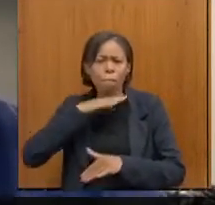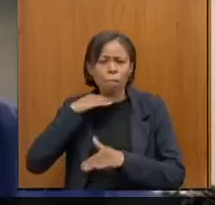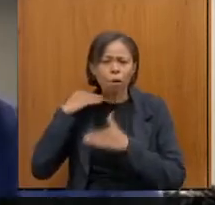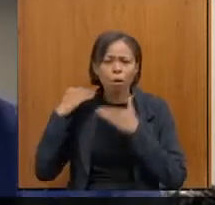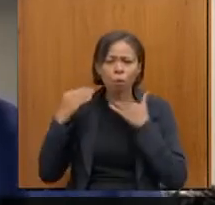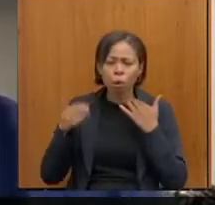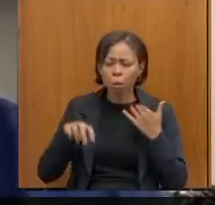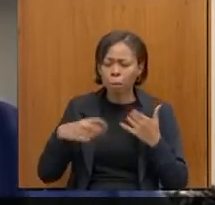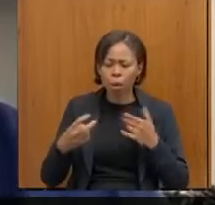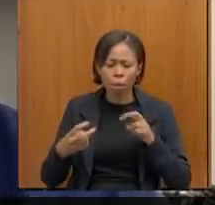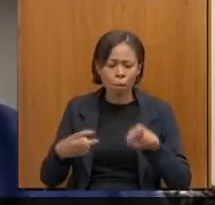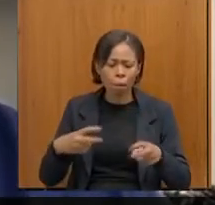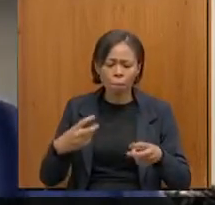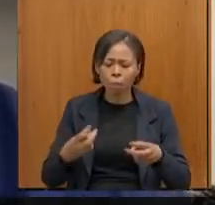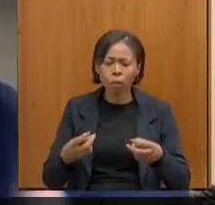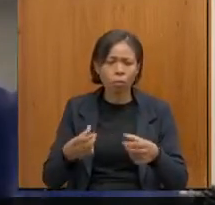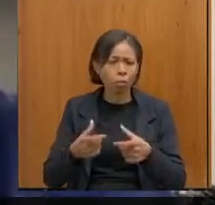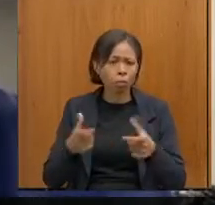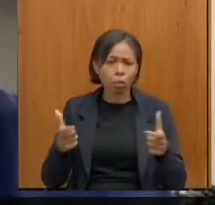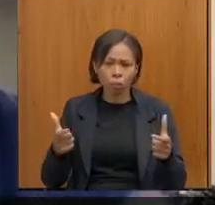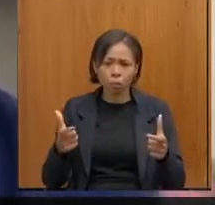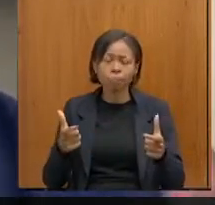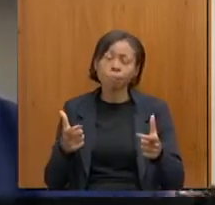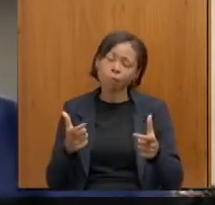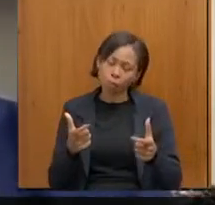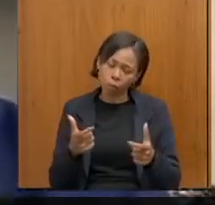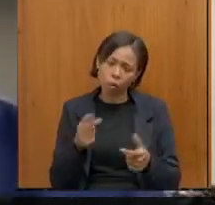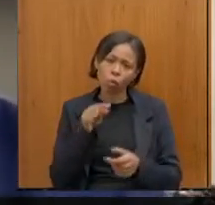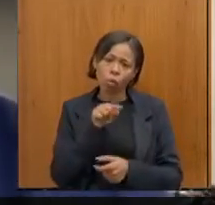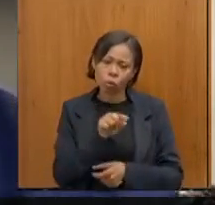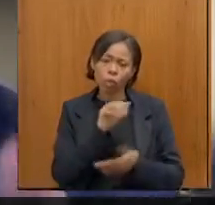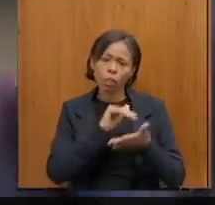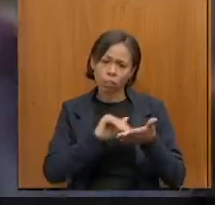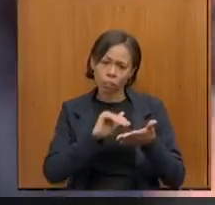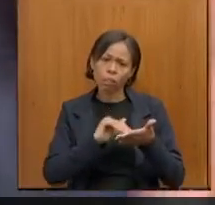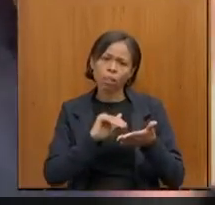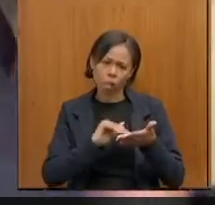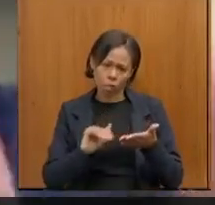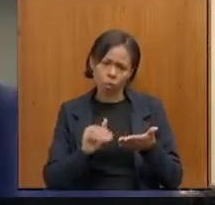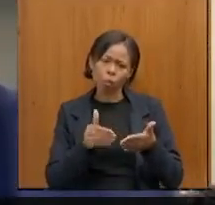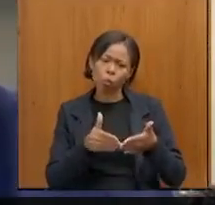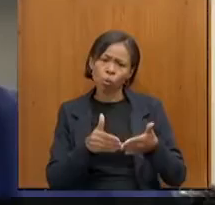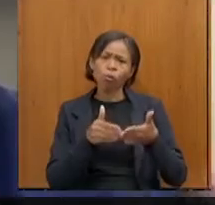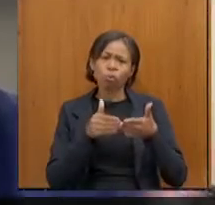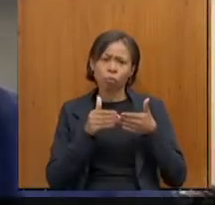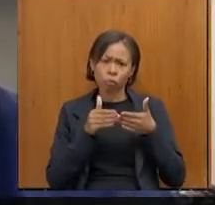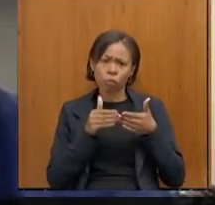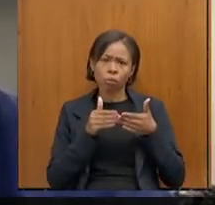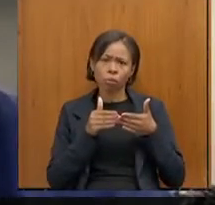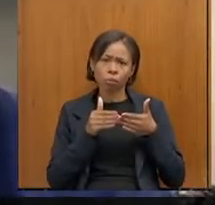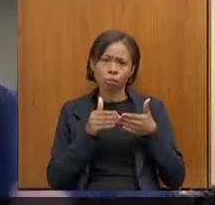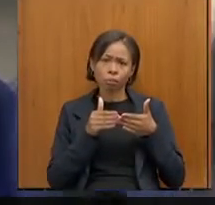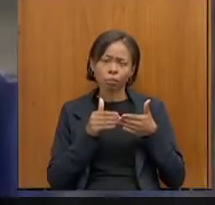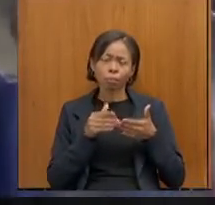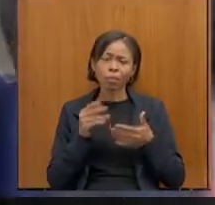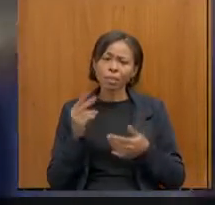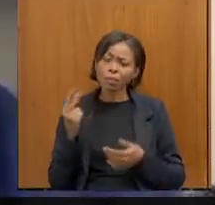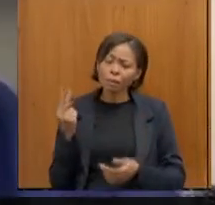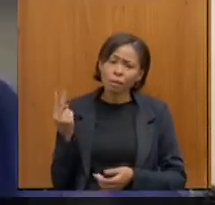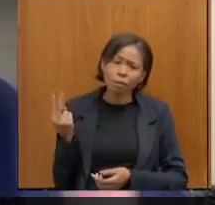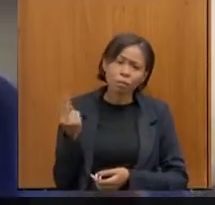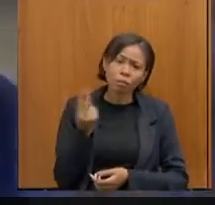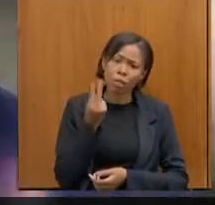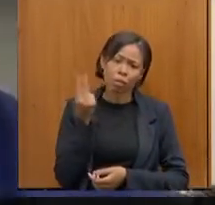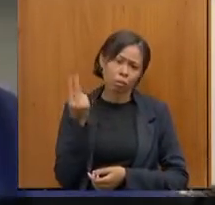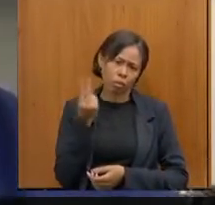então eu quero pedir ao Senhor que o secretário dessa importante passa parece valorize o terminar Presidente para que